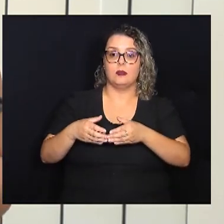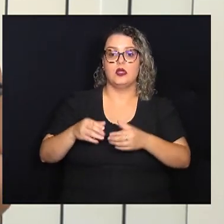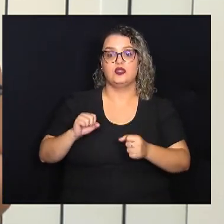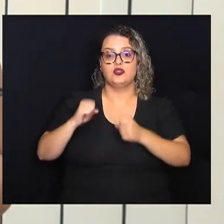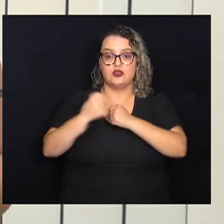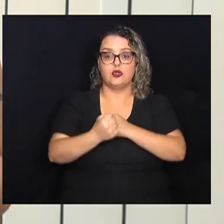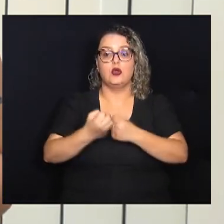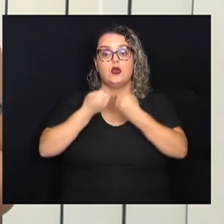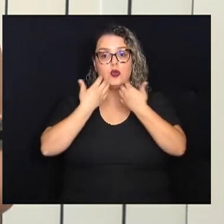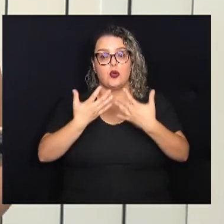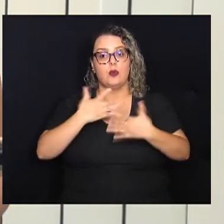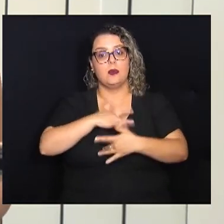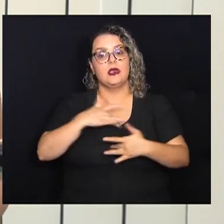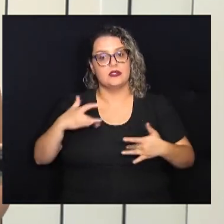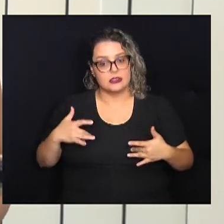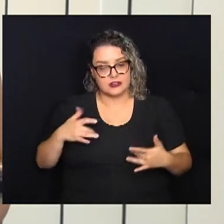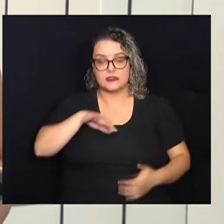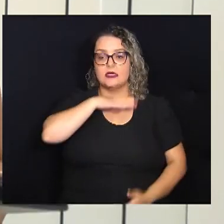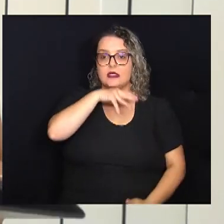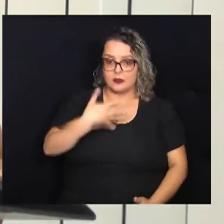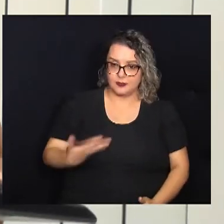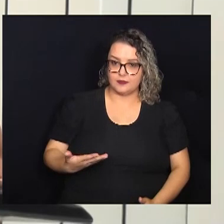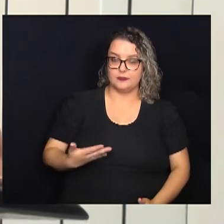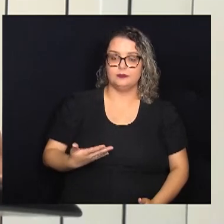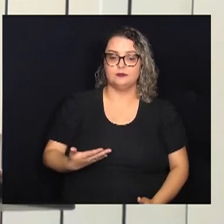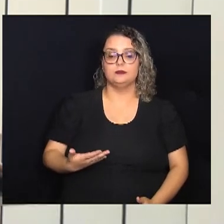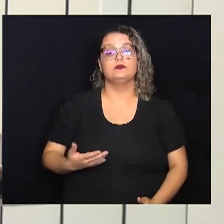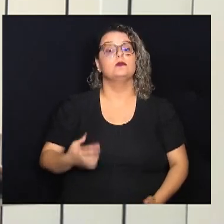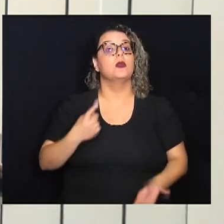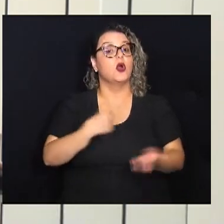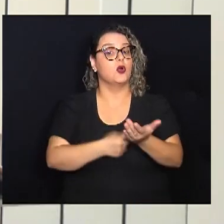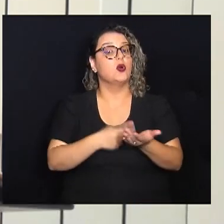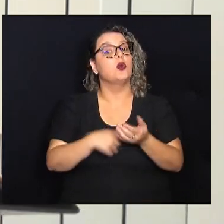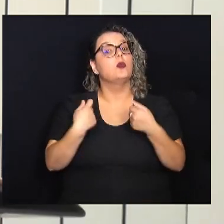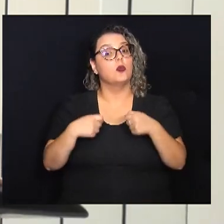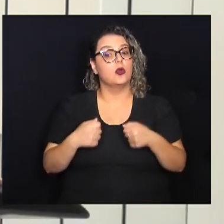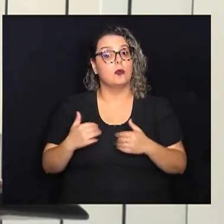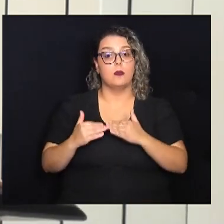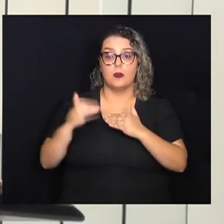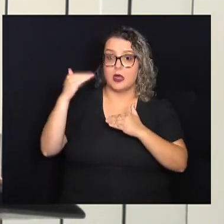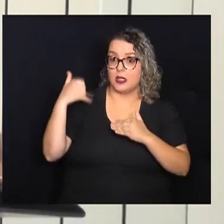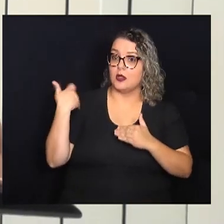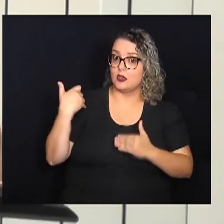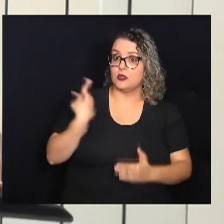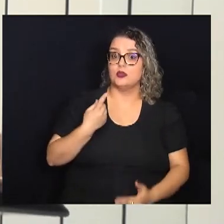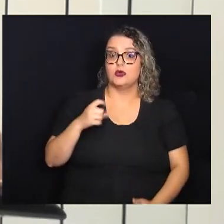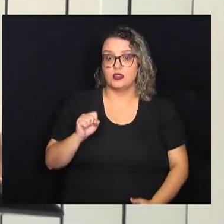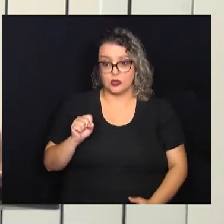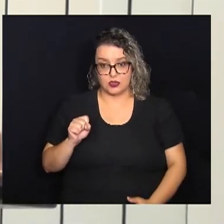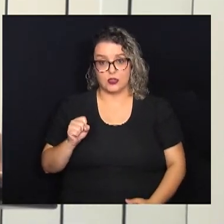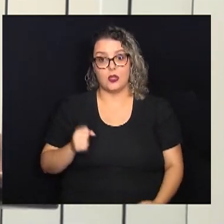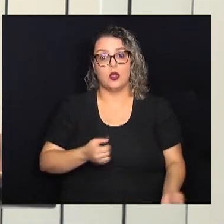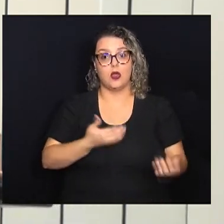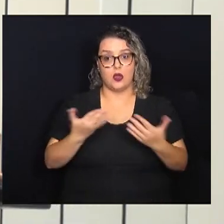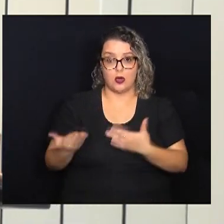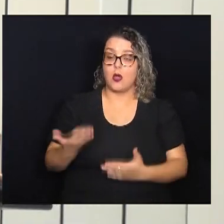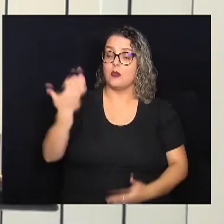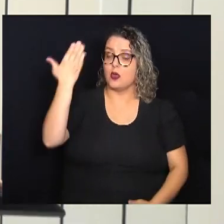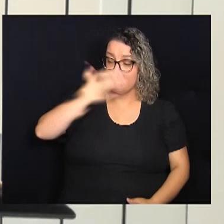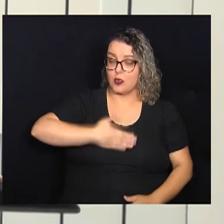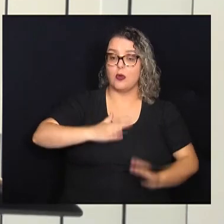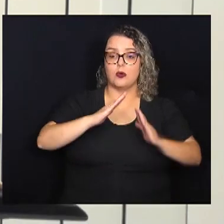Bem-Estar Animal. Para realizar o agendamento, é preciso ser maior de 18 anos, apresentar o comprovante